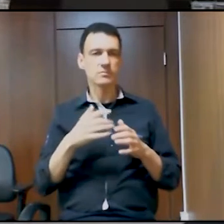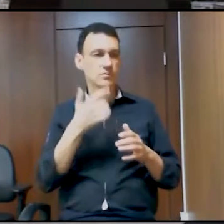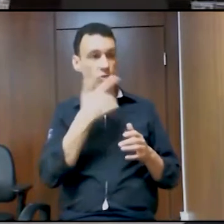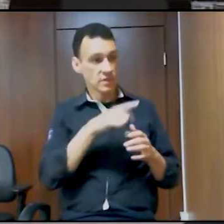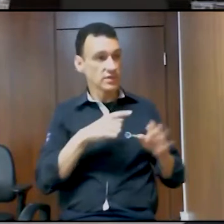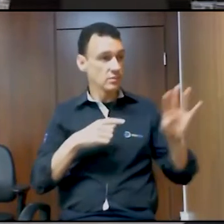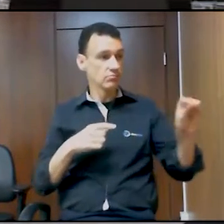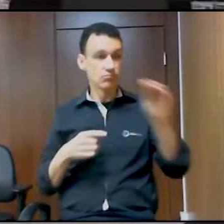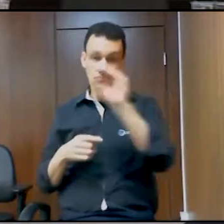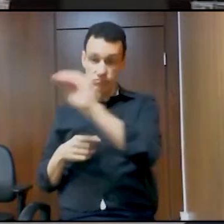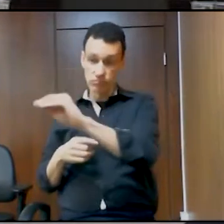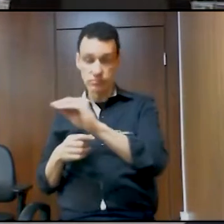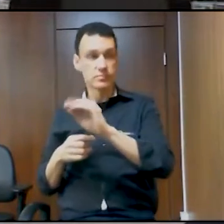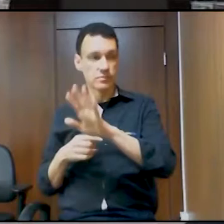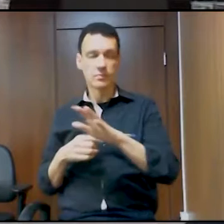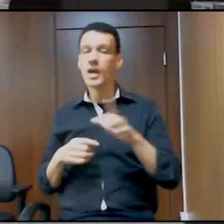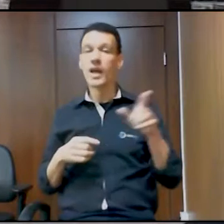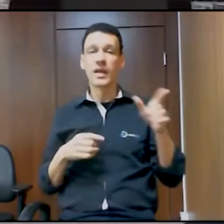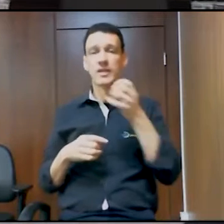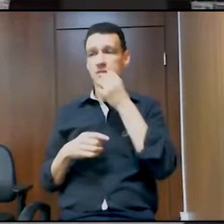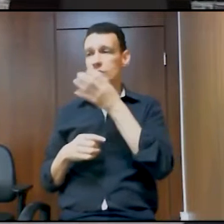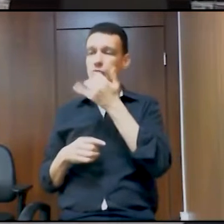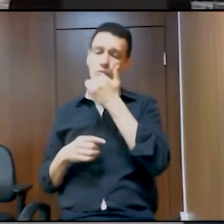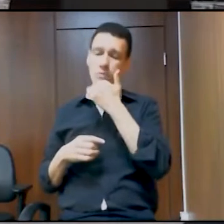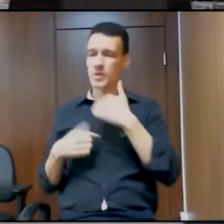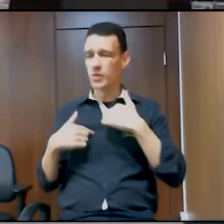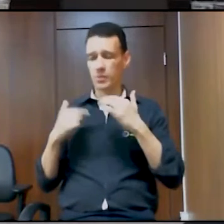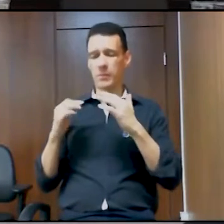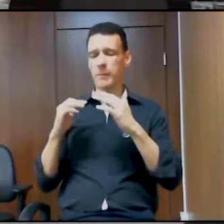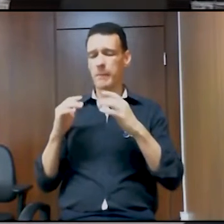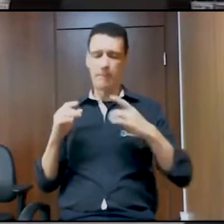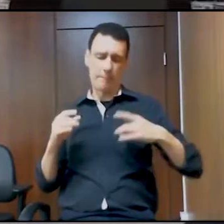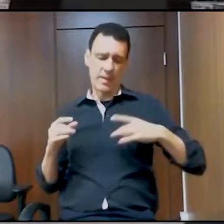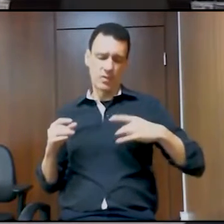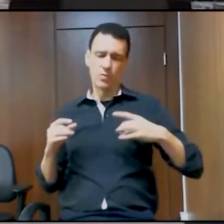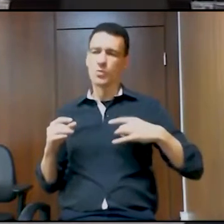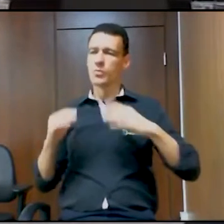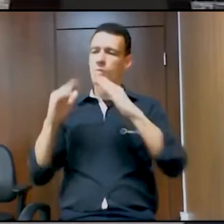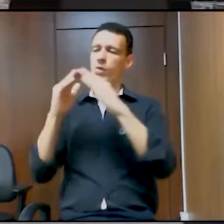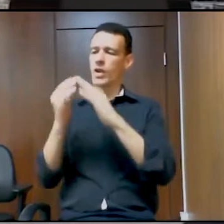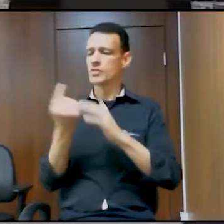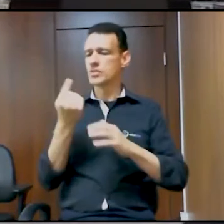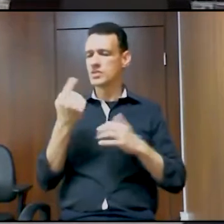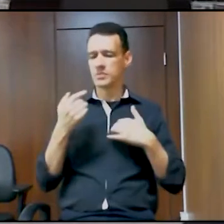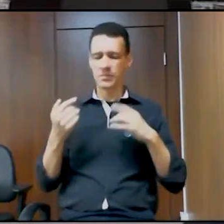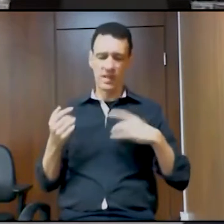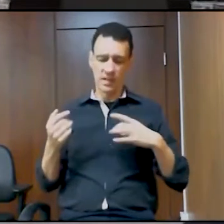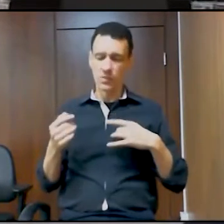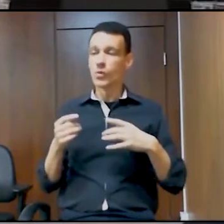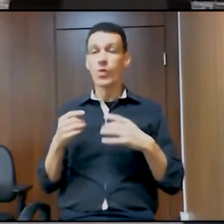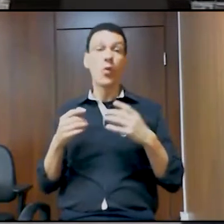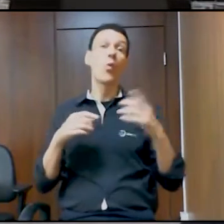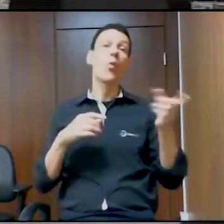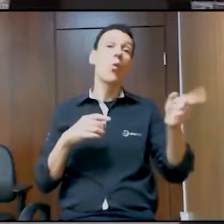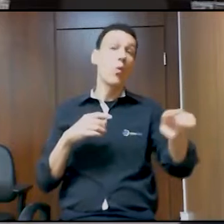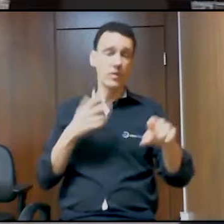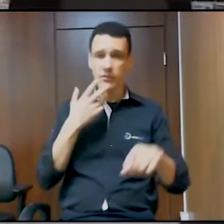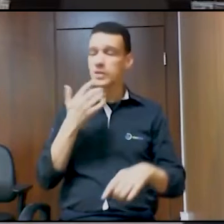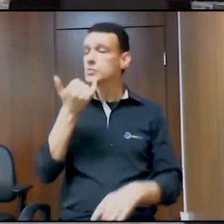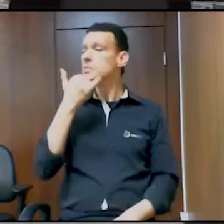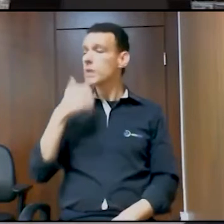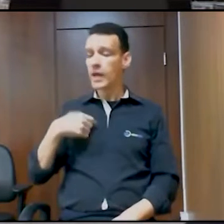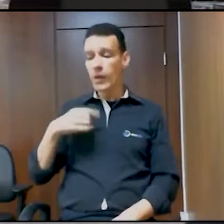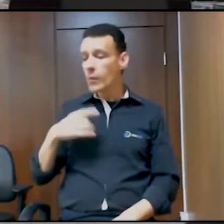pré-ocupação, medo de morar sozinha, e uma manifestou medo de não dar conta das contas da habitação. E aí, esse